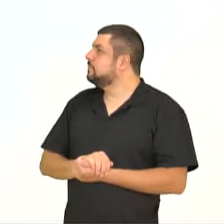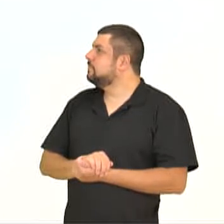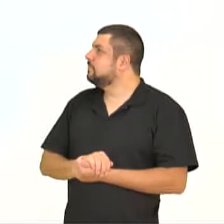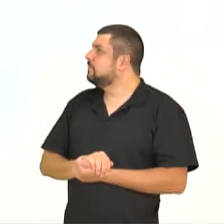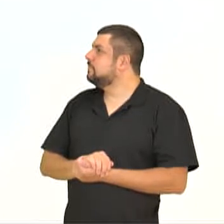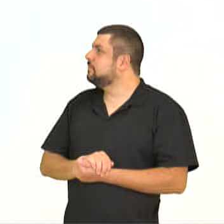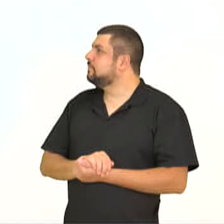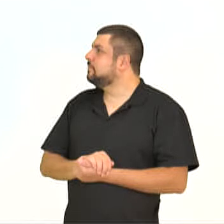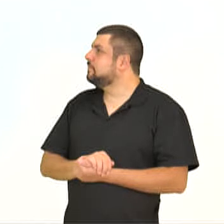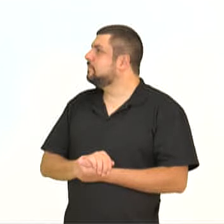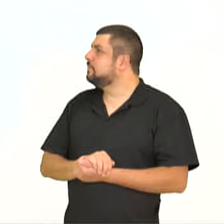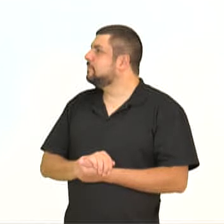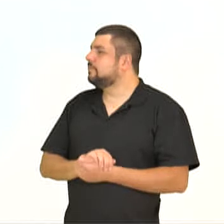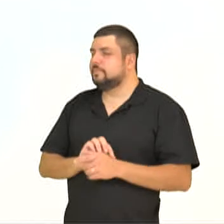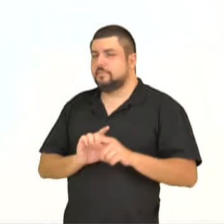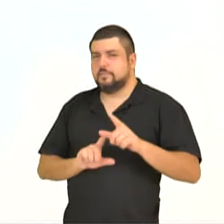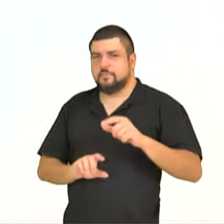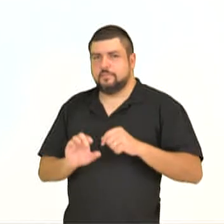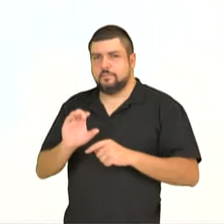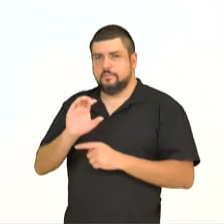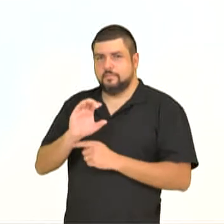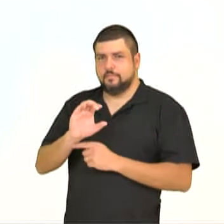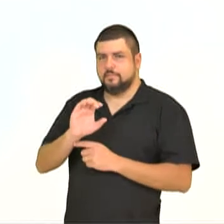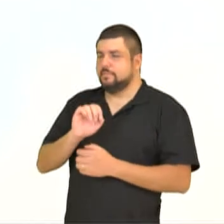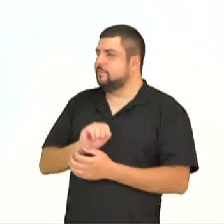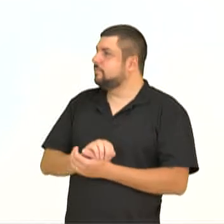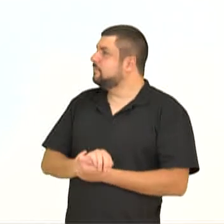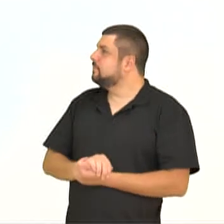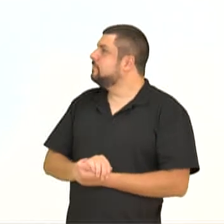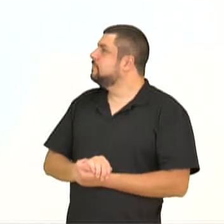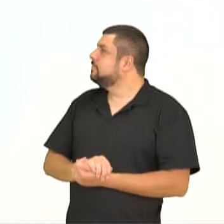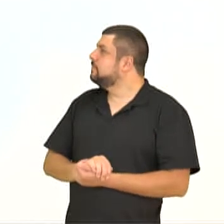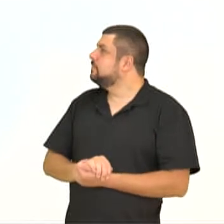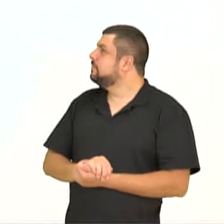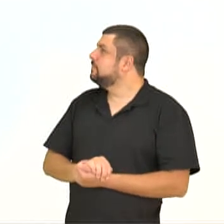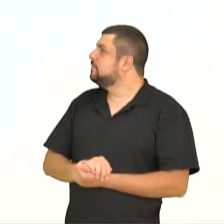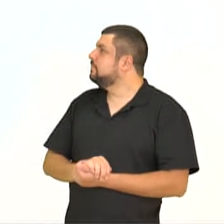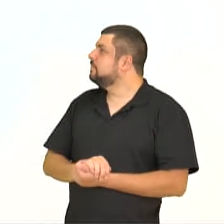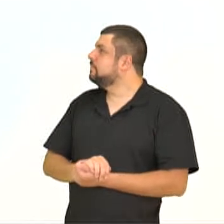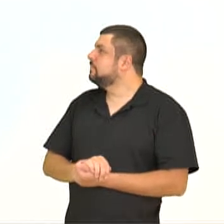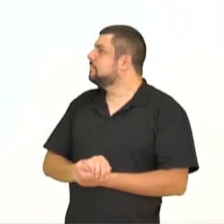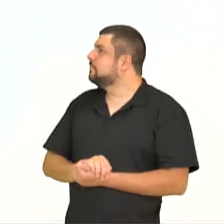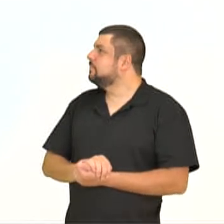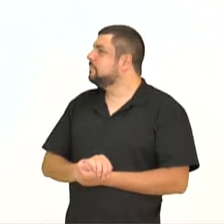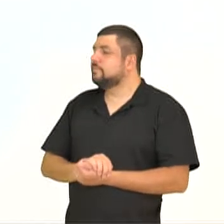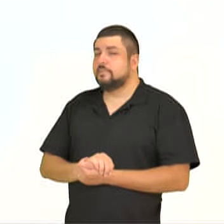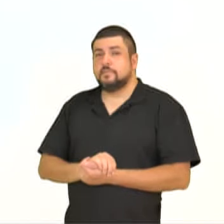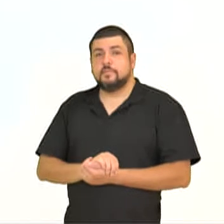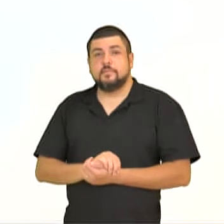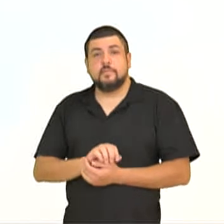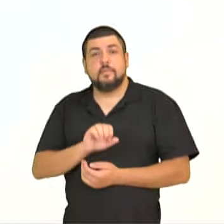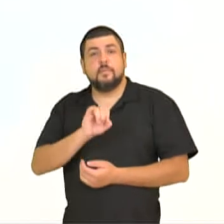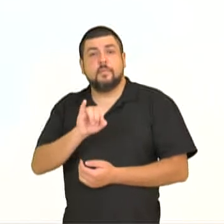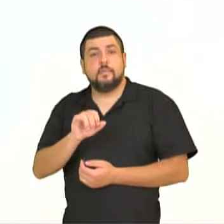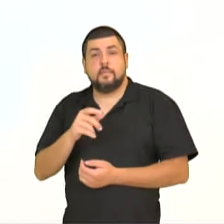C. Que haríamos sem palavra não sei? Né? O que faríamos sem a palavra não